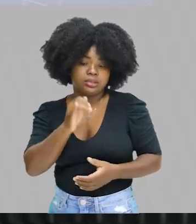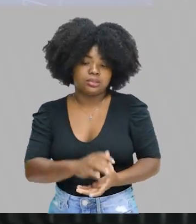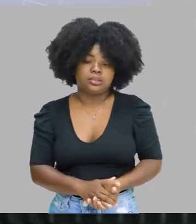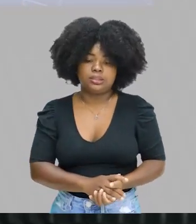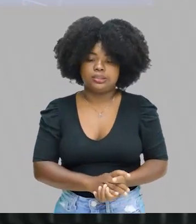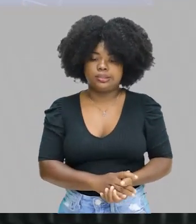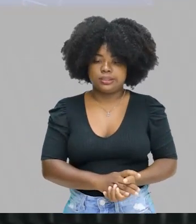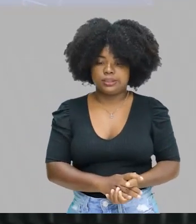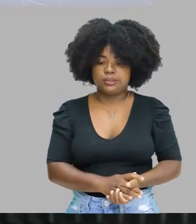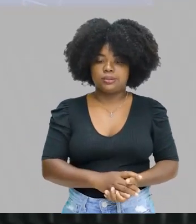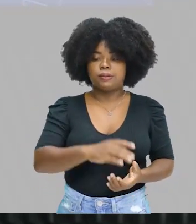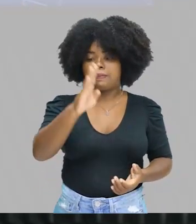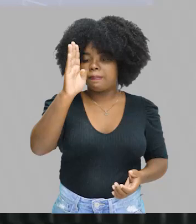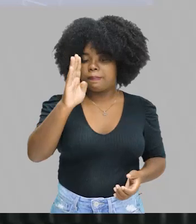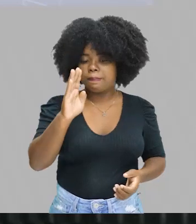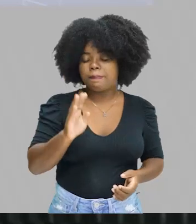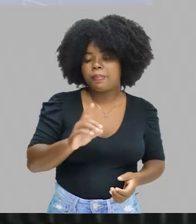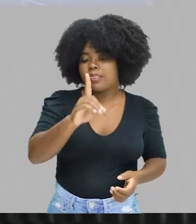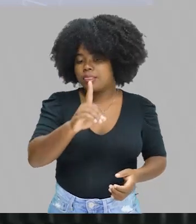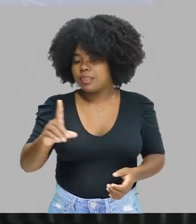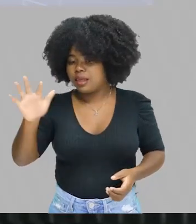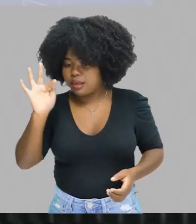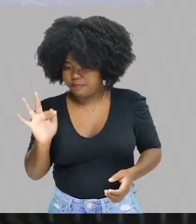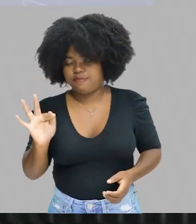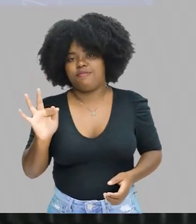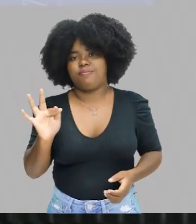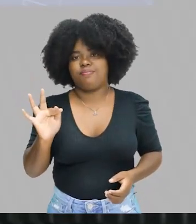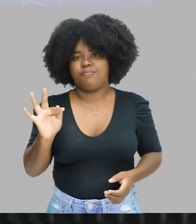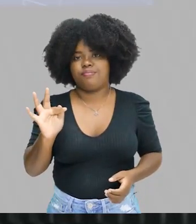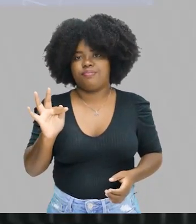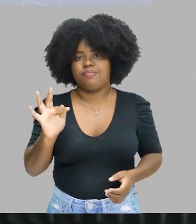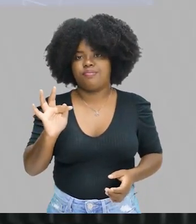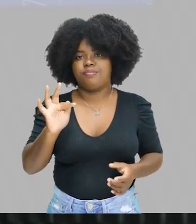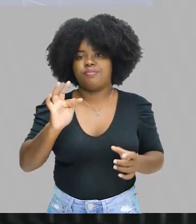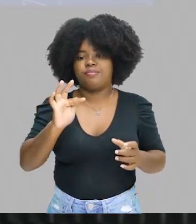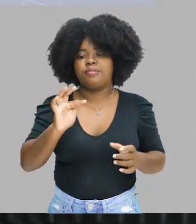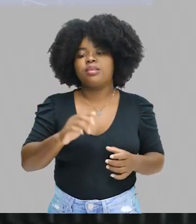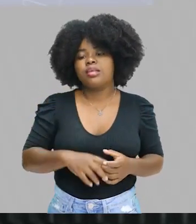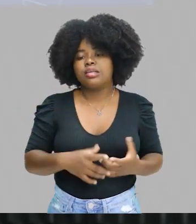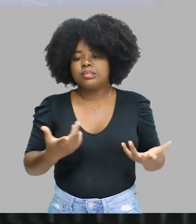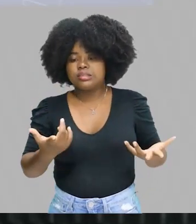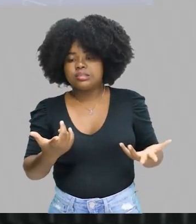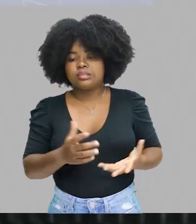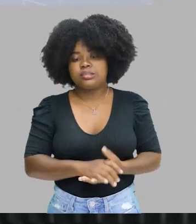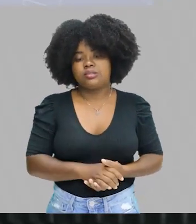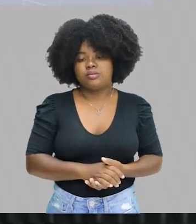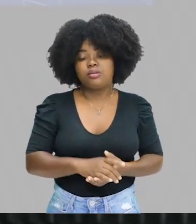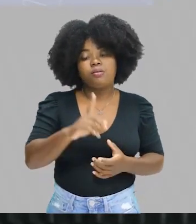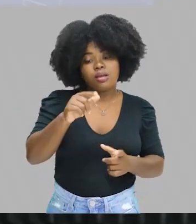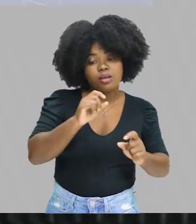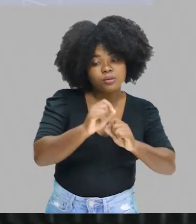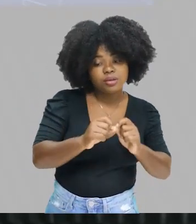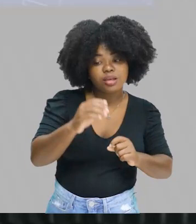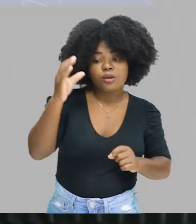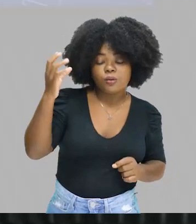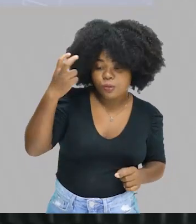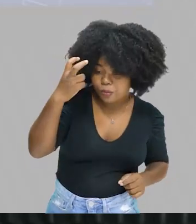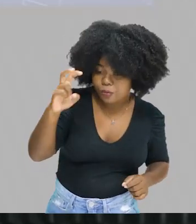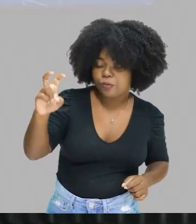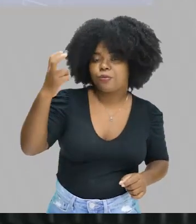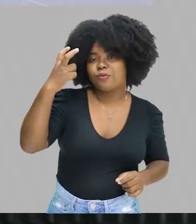estrutura dessa, Brasília. Brasília é uma cidade recente, que não tem nem 100 anos, e é patrimônio cultural,